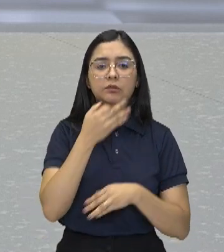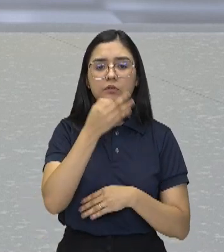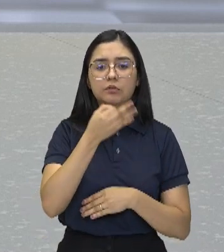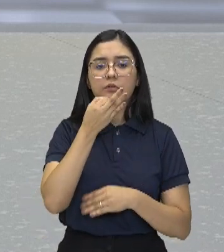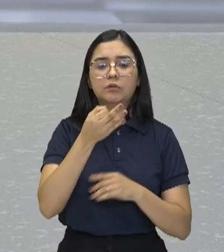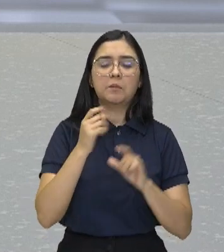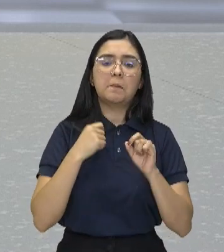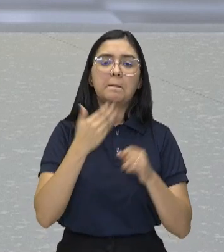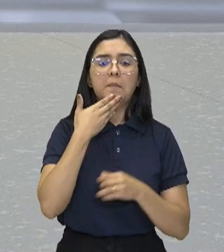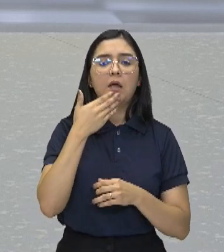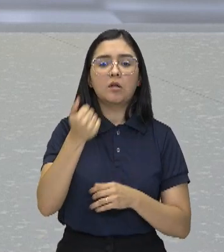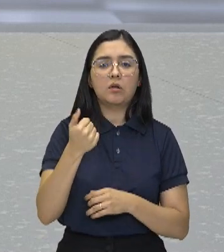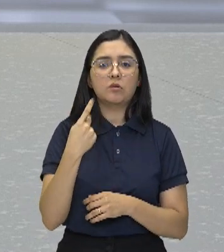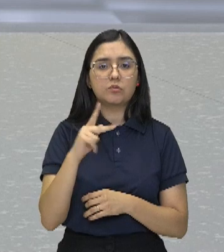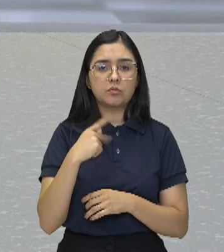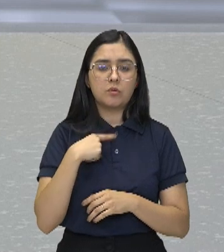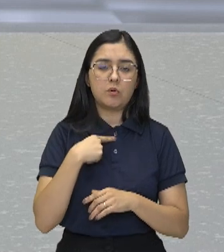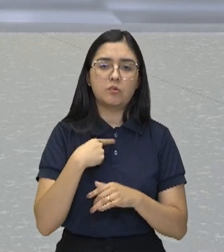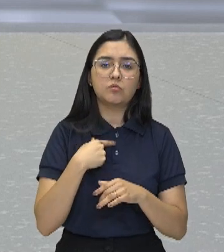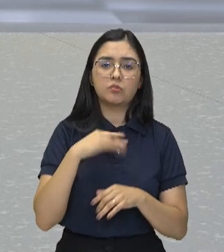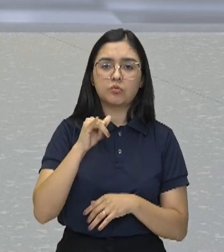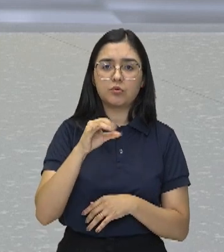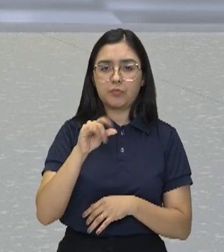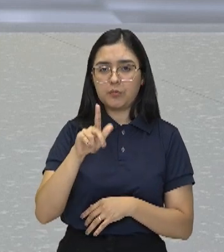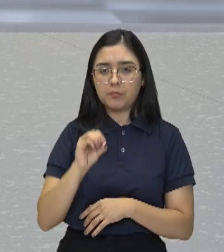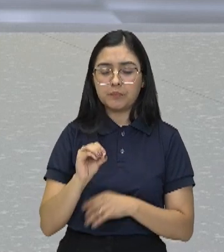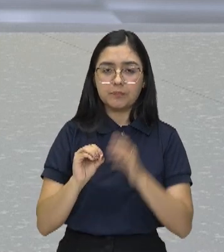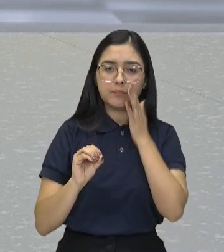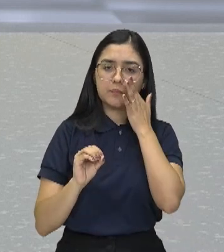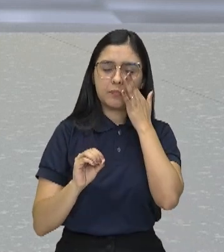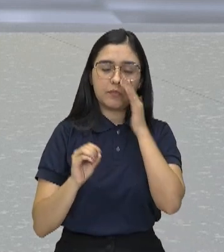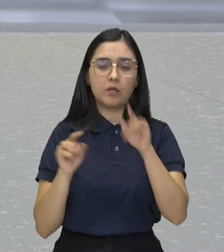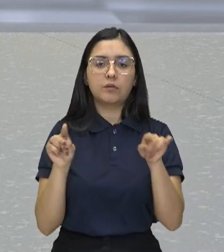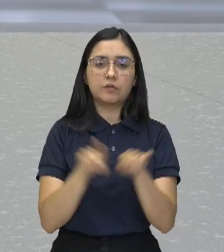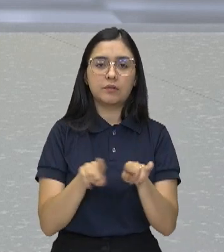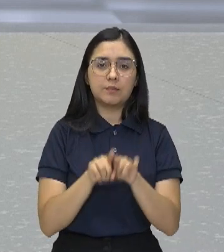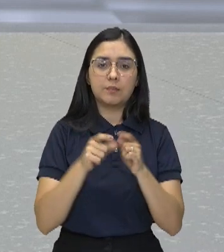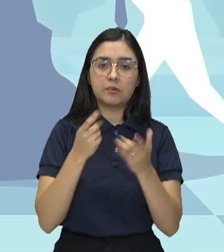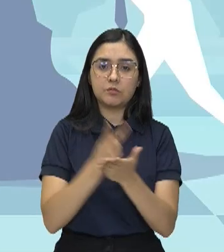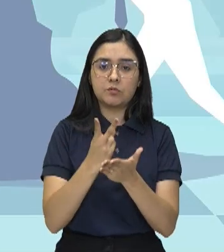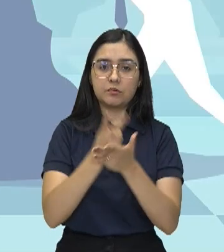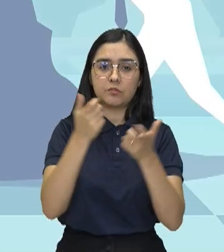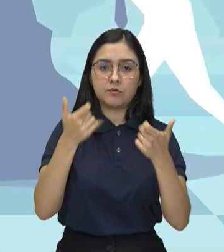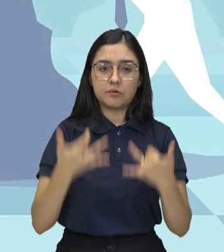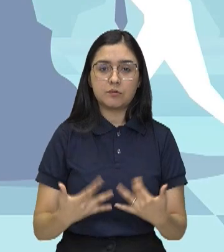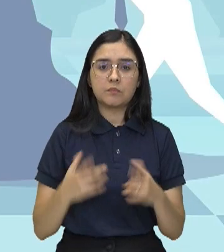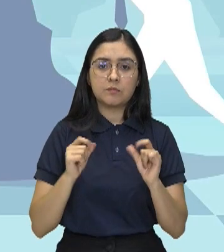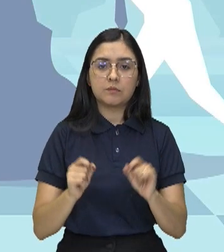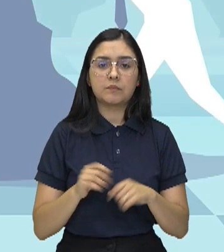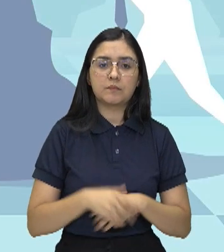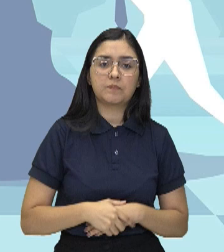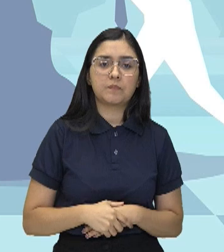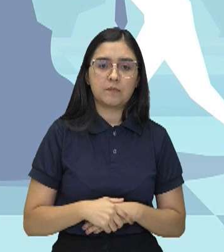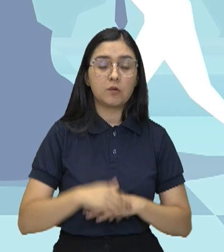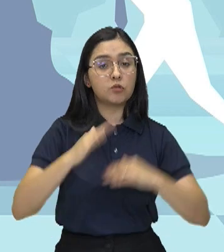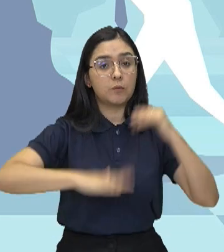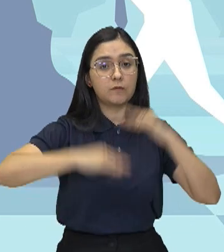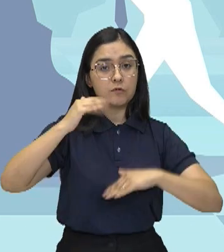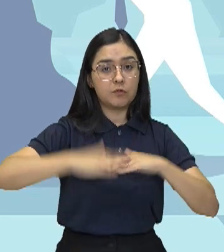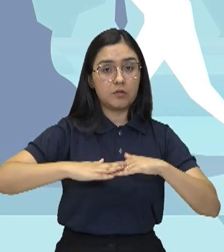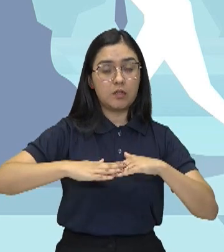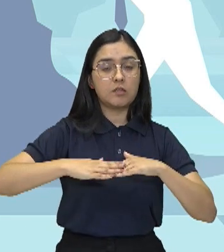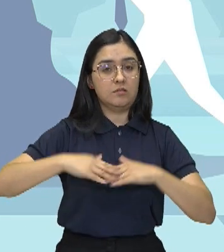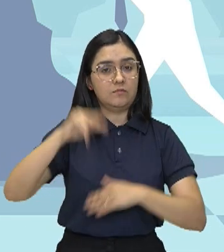estudar e melhorar seu jogo. Falando aí sobre os enxadristas profissionais,